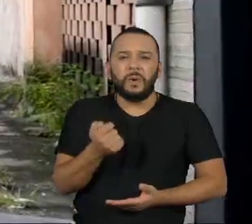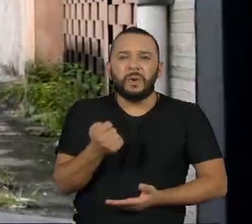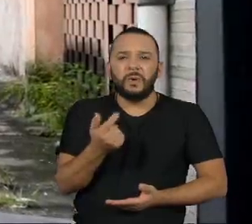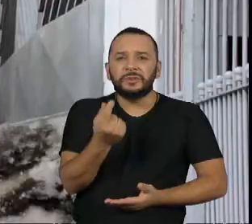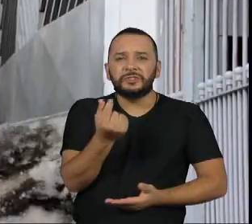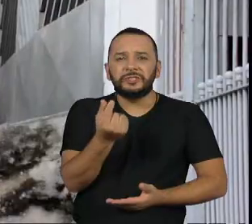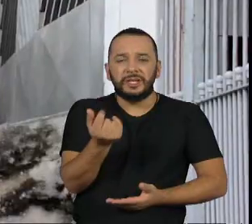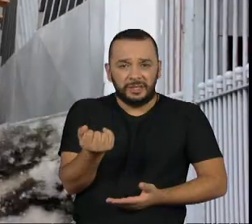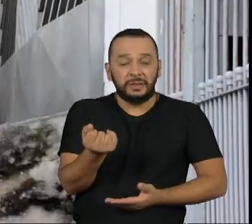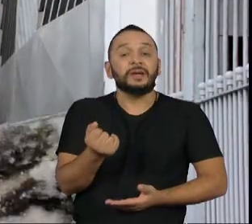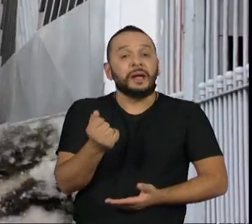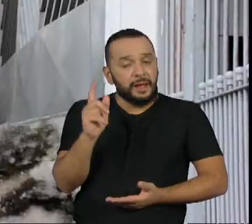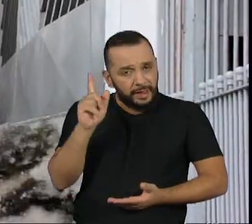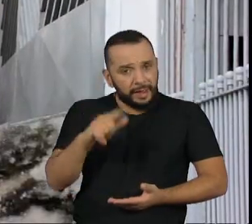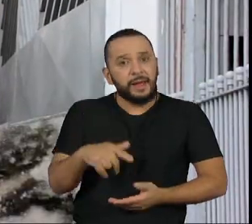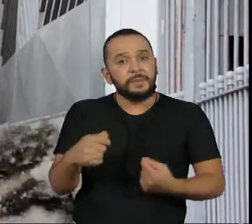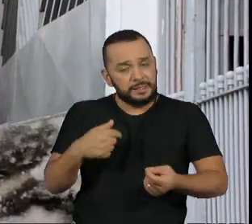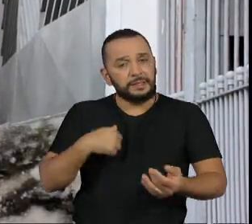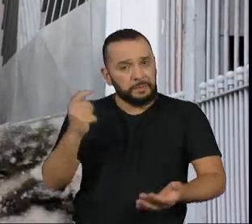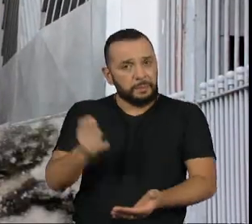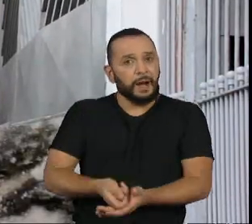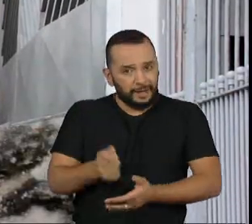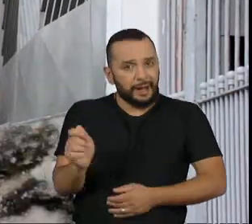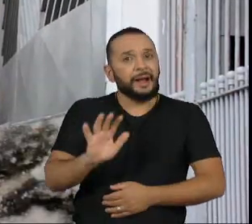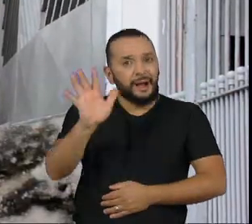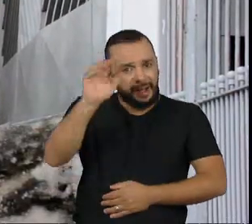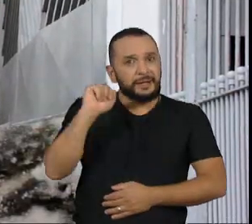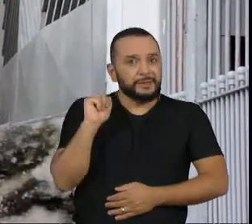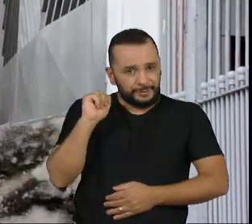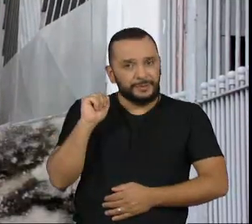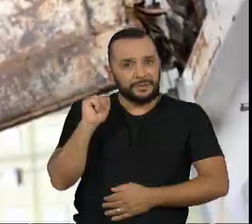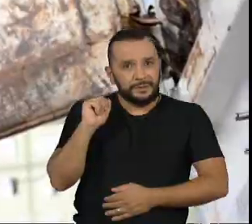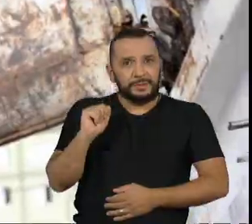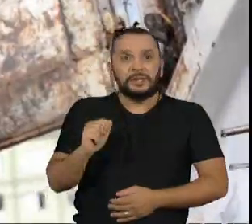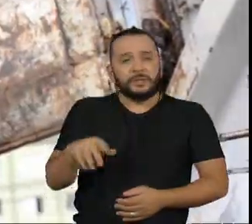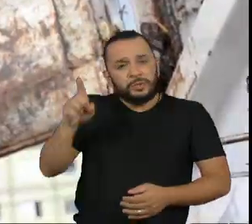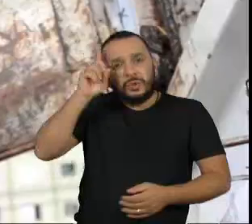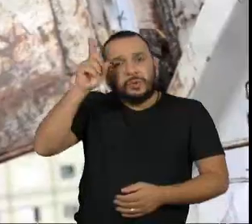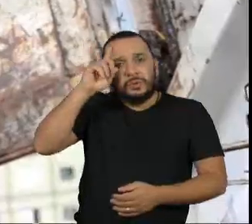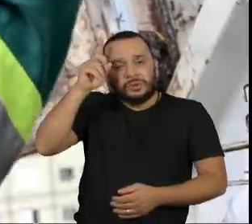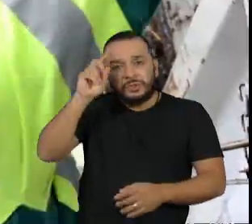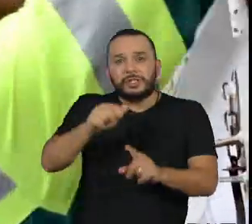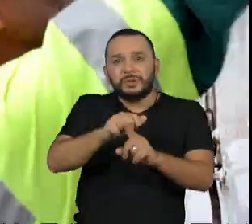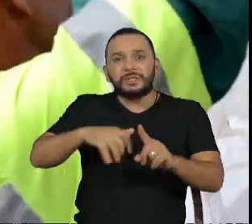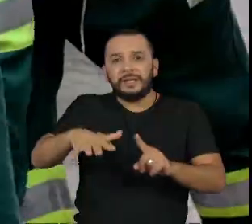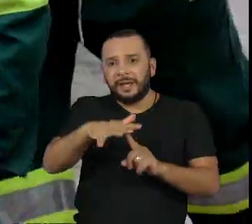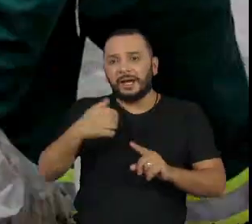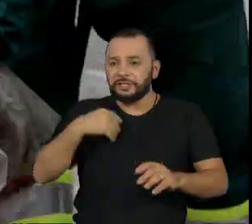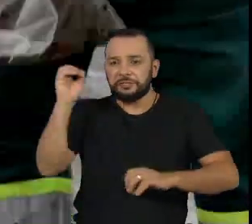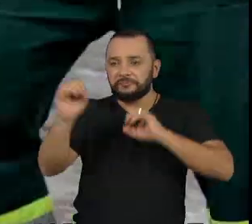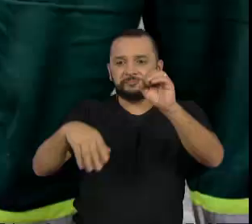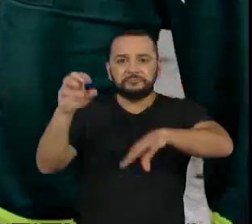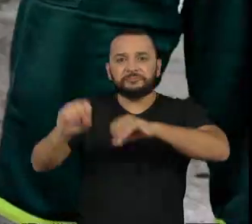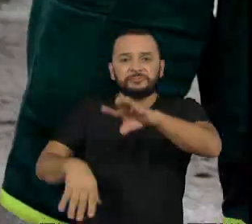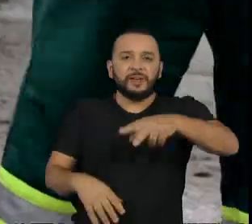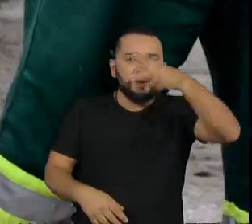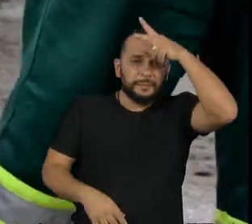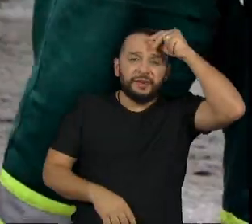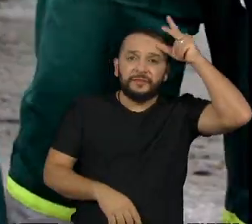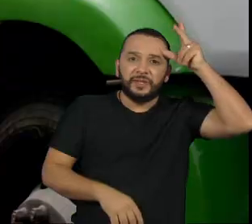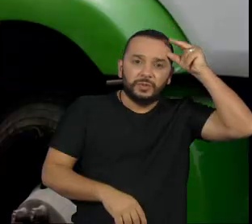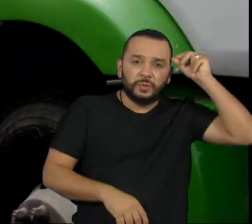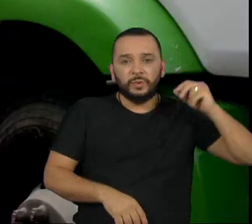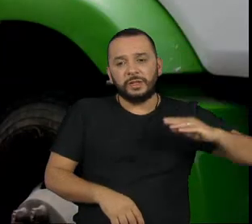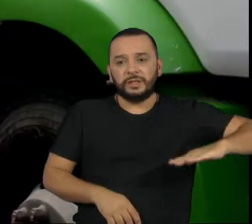público essencial que é colocado à disposição da sociedade todos os dias e que precisa ser custeado como